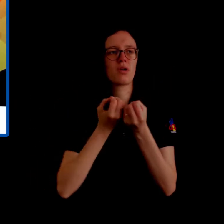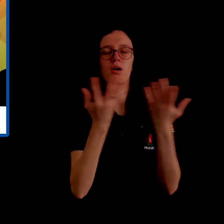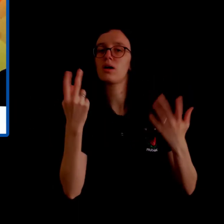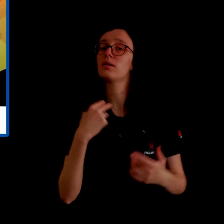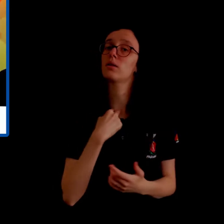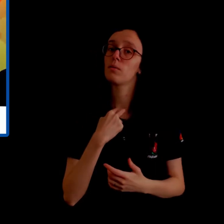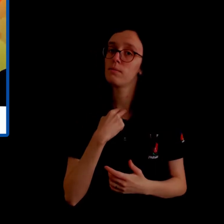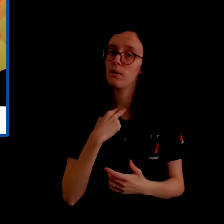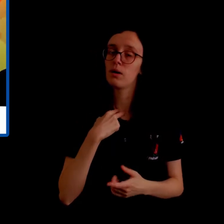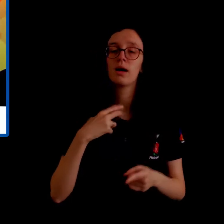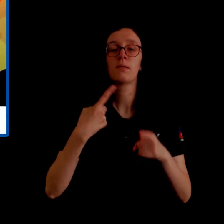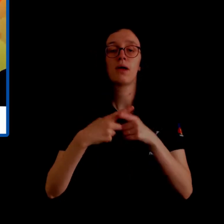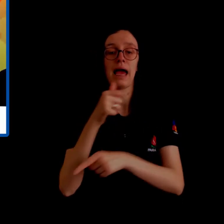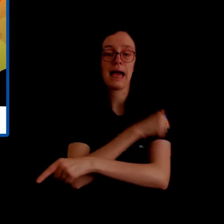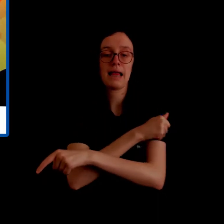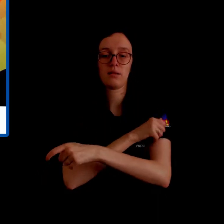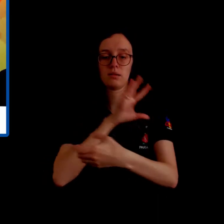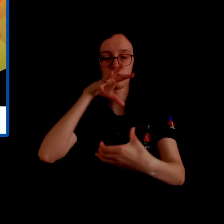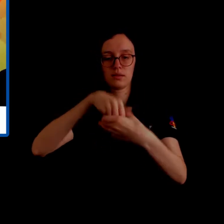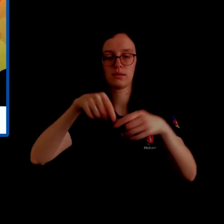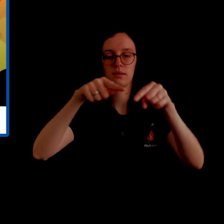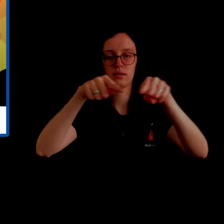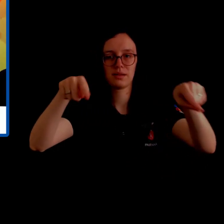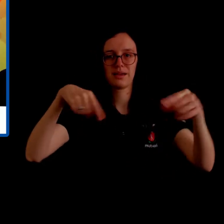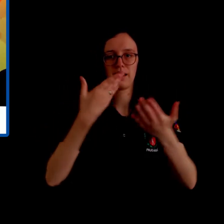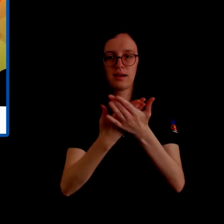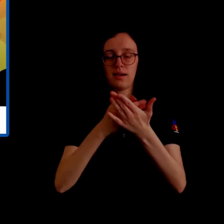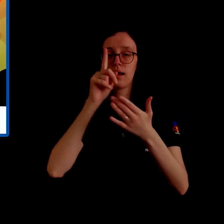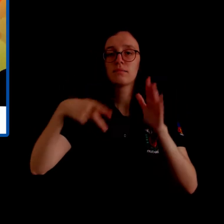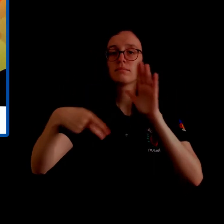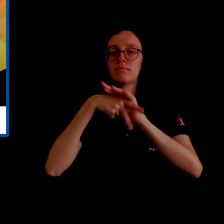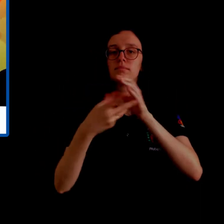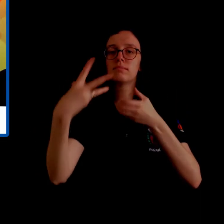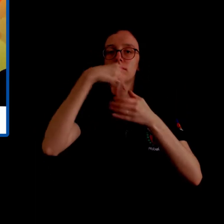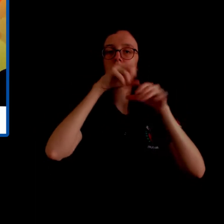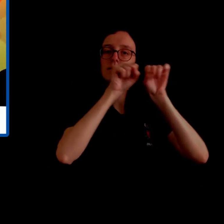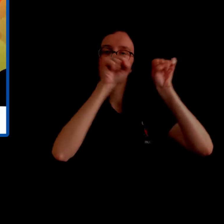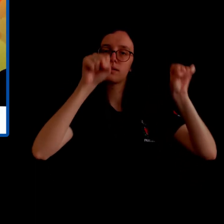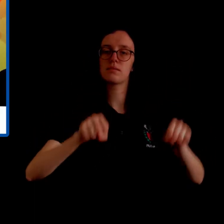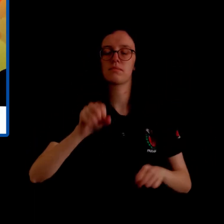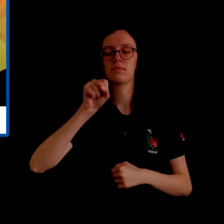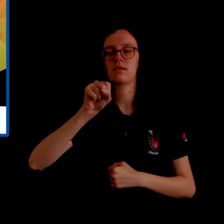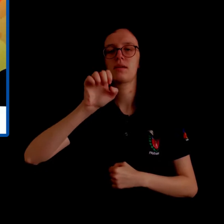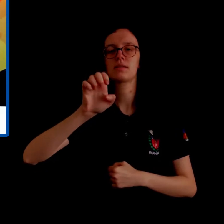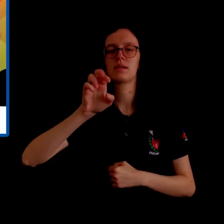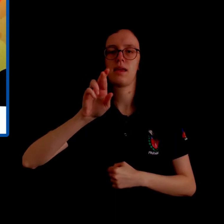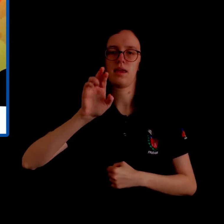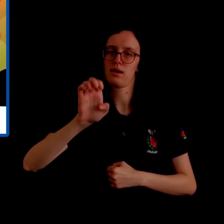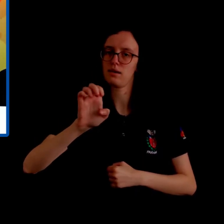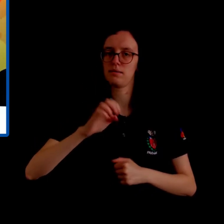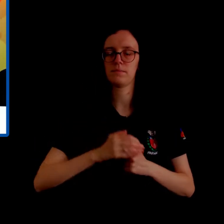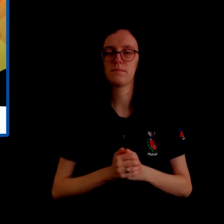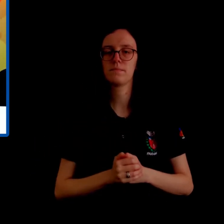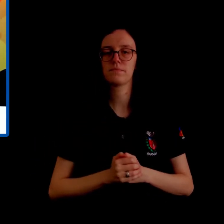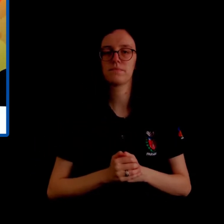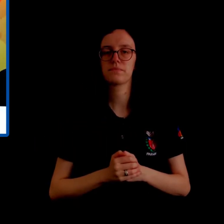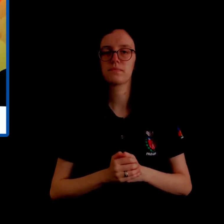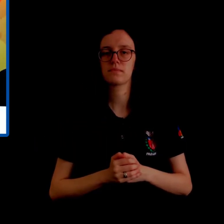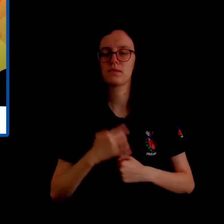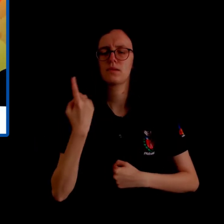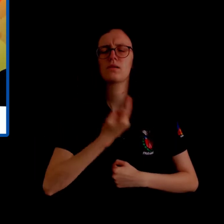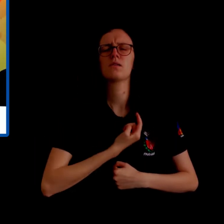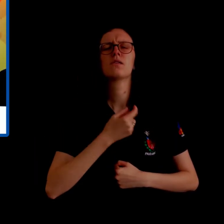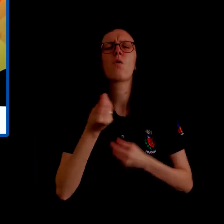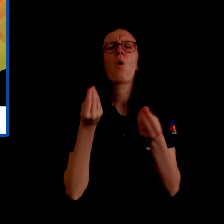alunos que estão na turma, eles devem estar no SERI. O que nós fazemos nós ligamos o